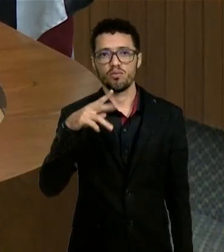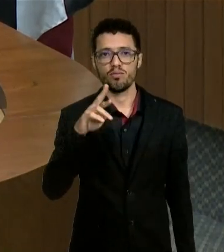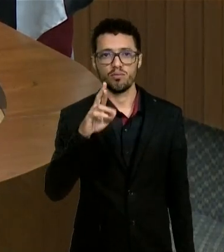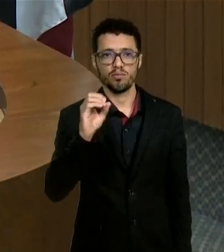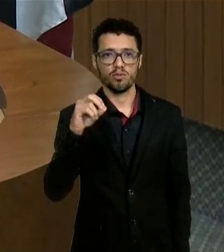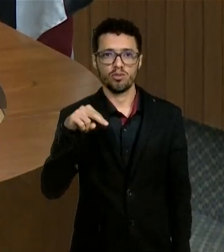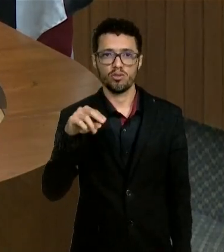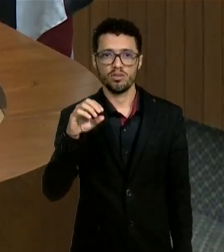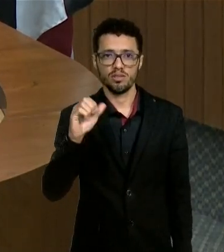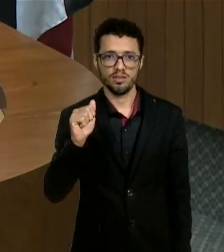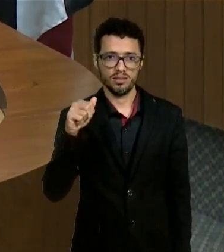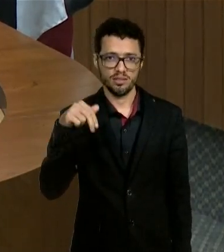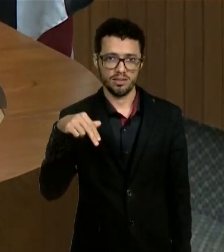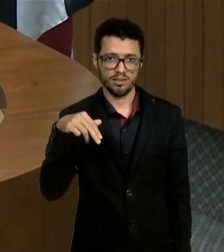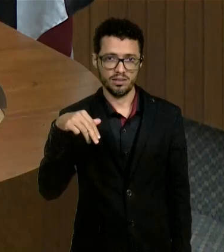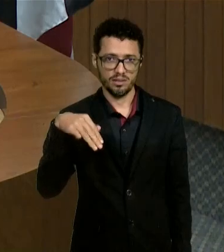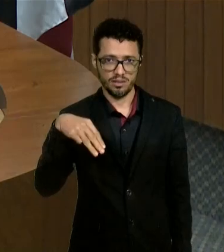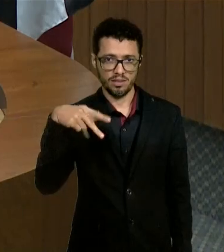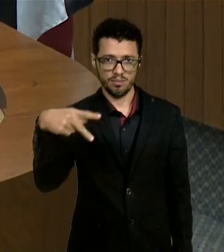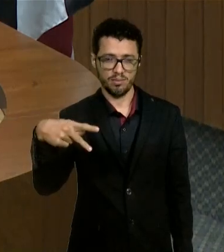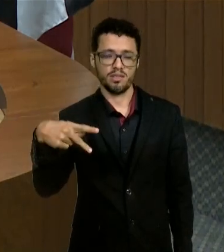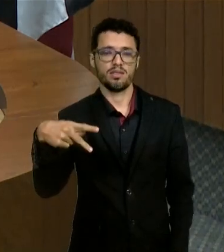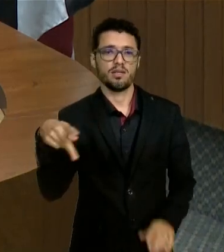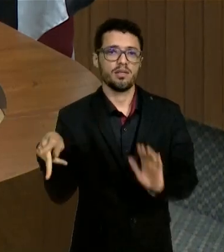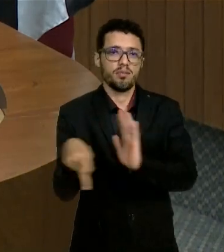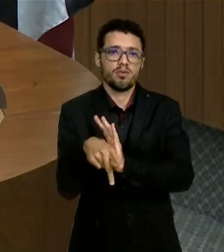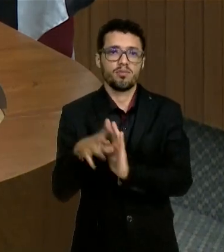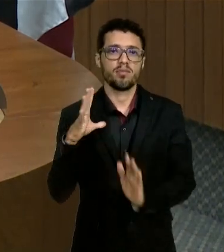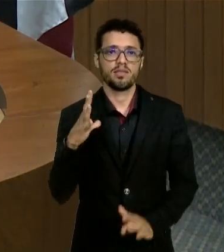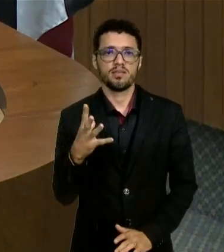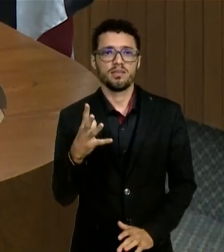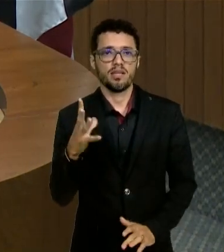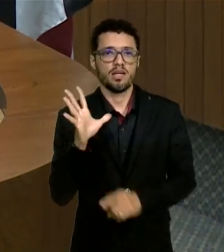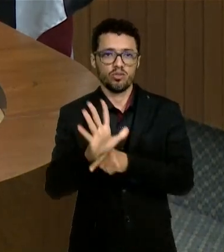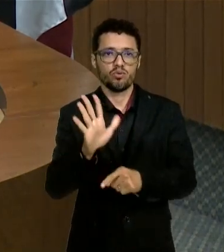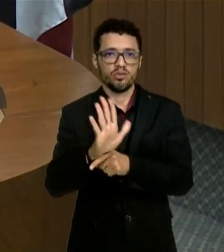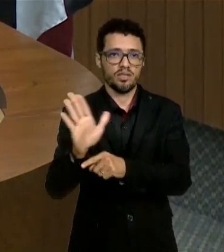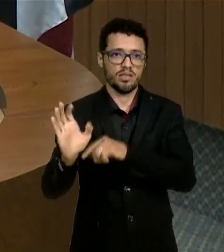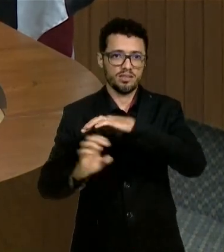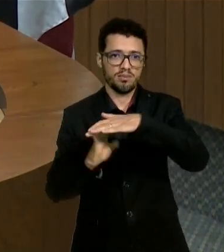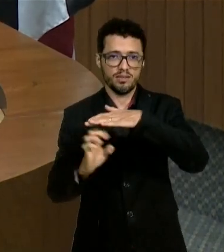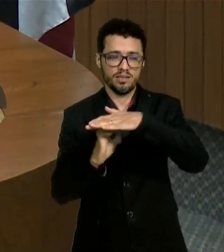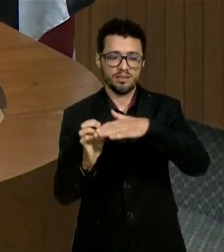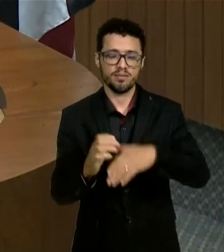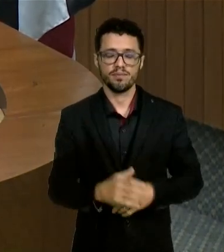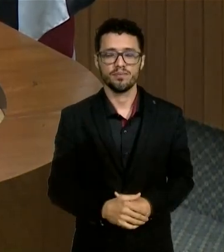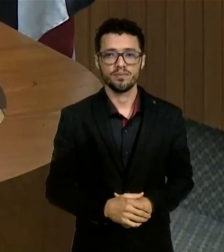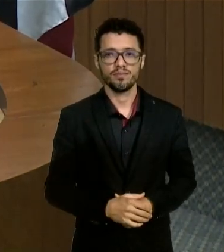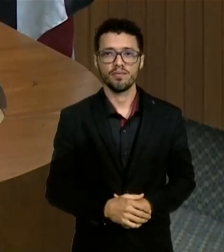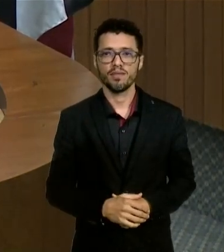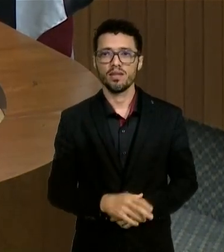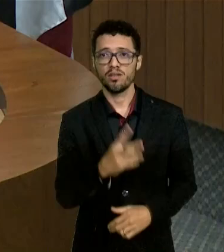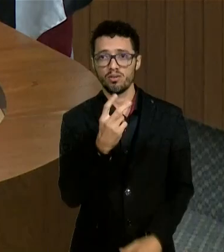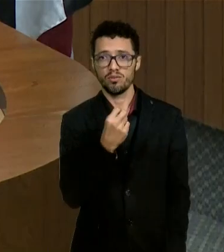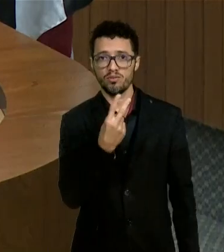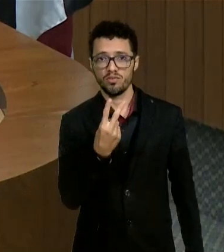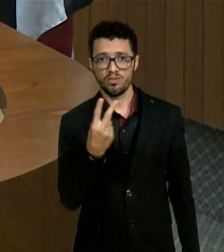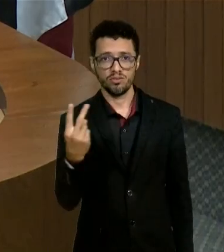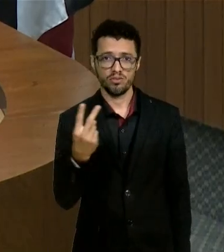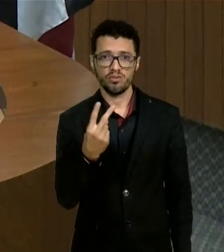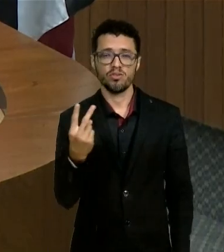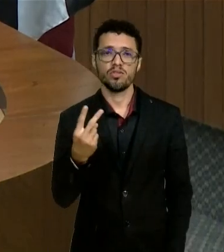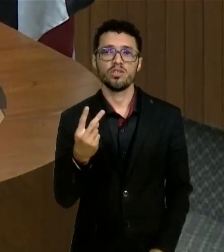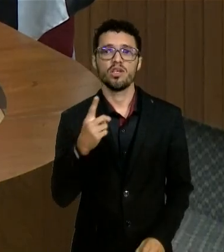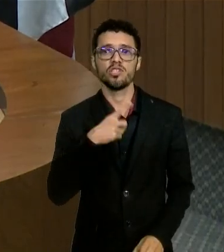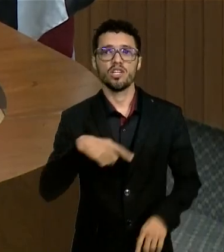empresas. Depois de 14%, 21 e 22, o desemprego já caiu para 8,5% e 9%,